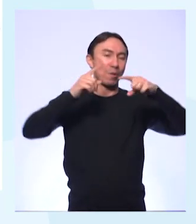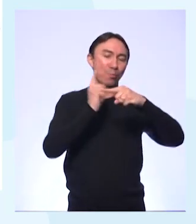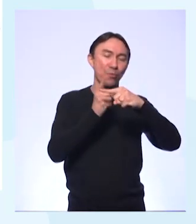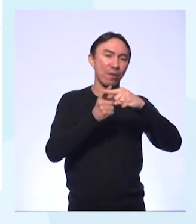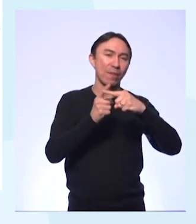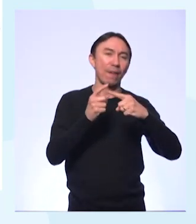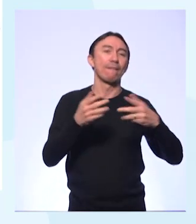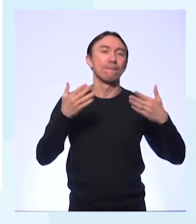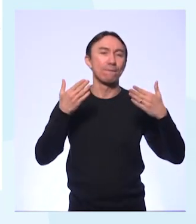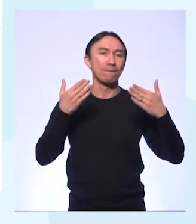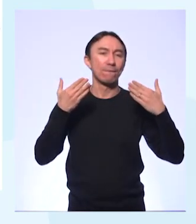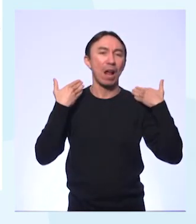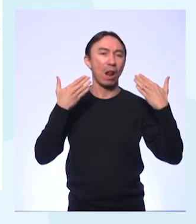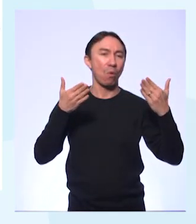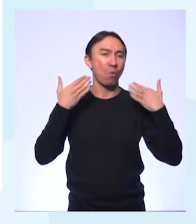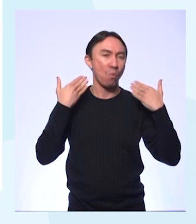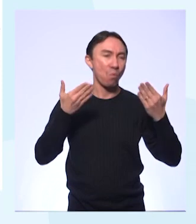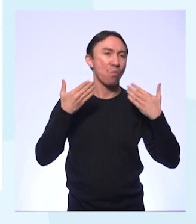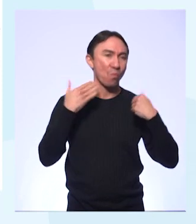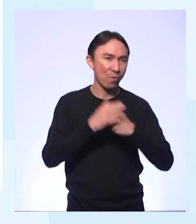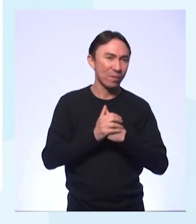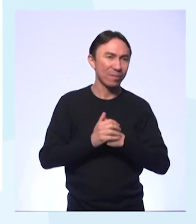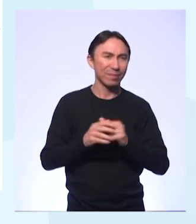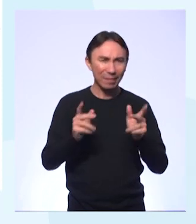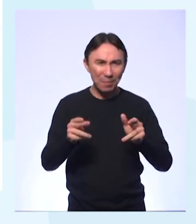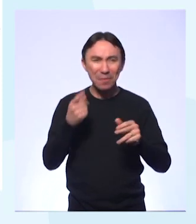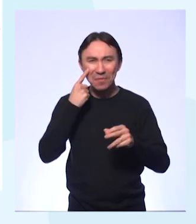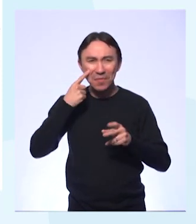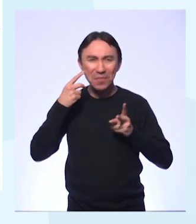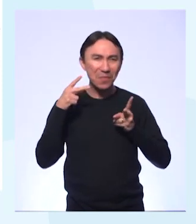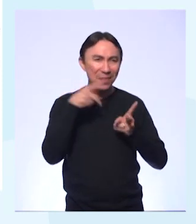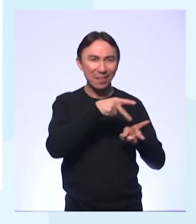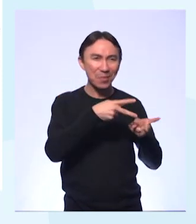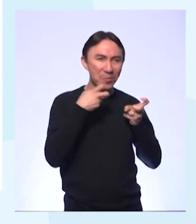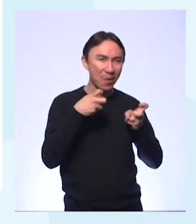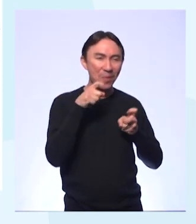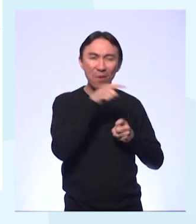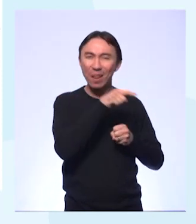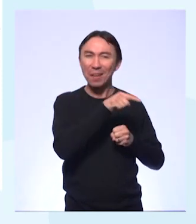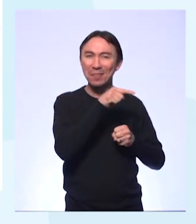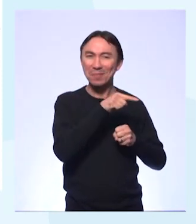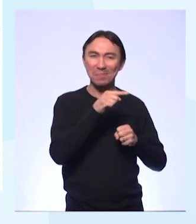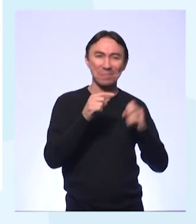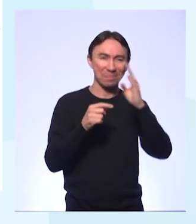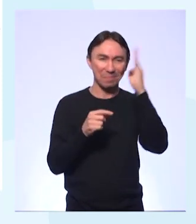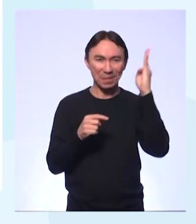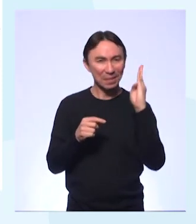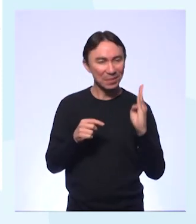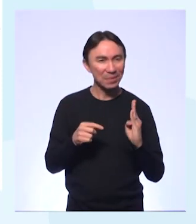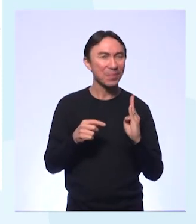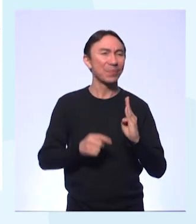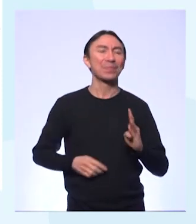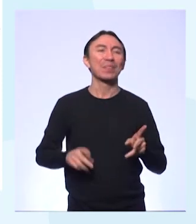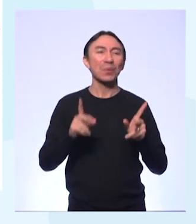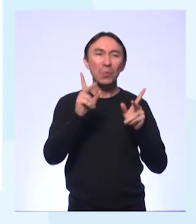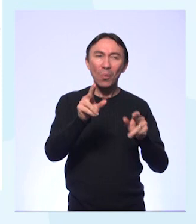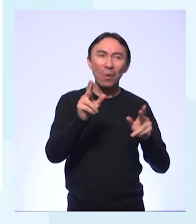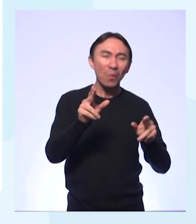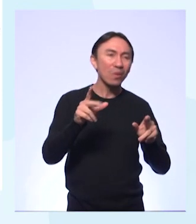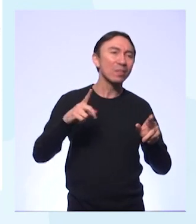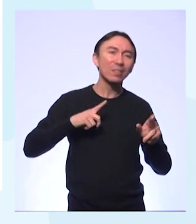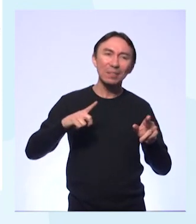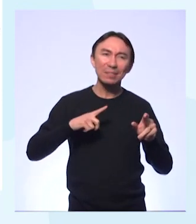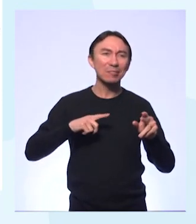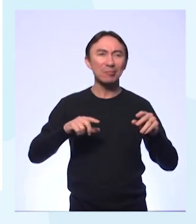do Equador. Dá até para observar lá no Brasil que é a mesma coisa, né? Uma faixa, né? Uma linha aí de chuvas, né? Nessa